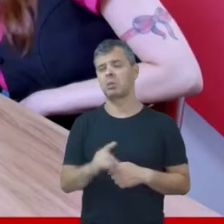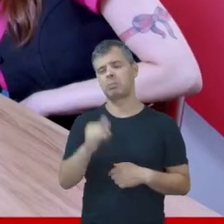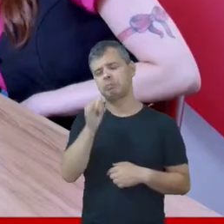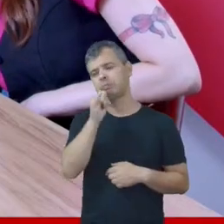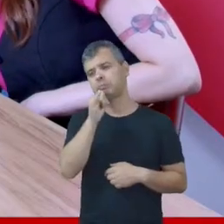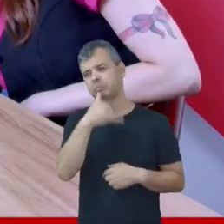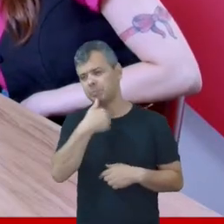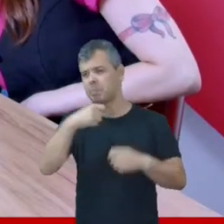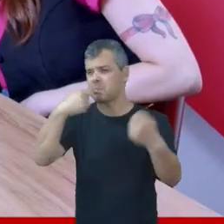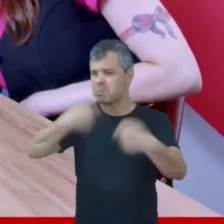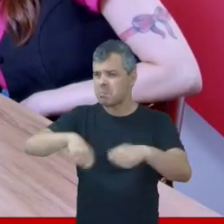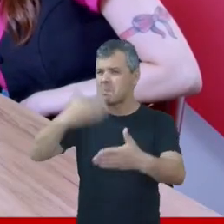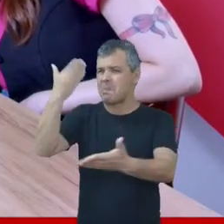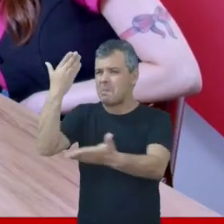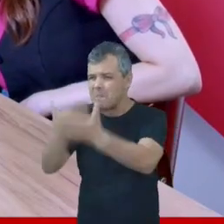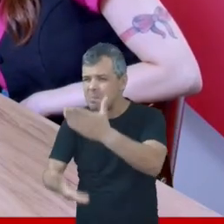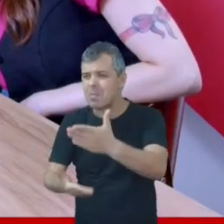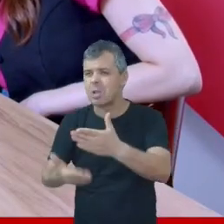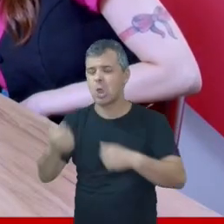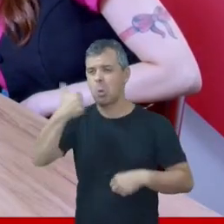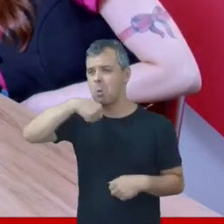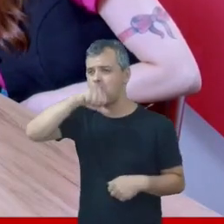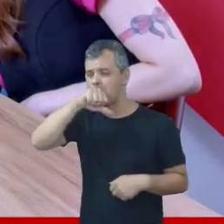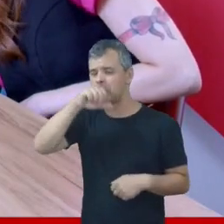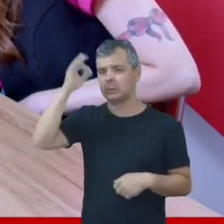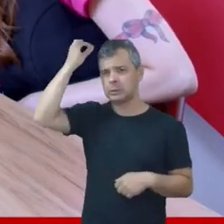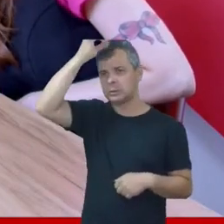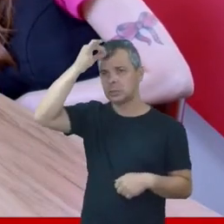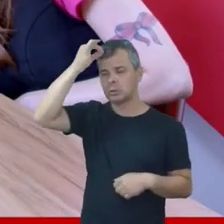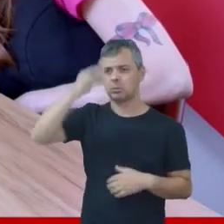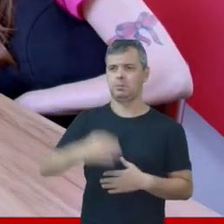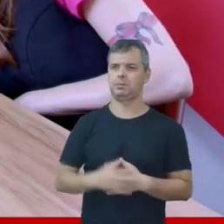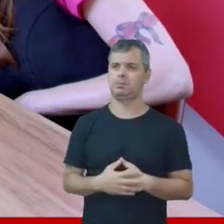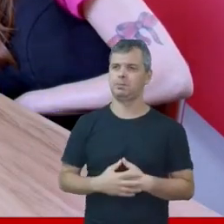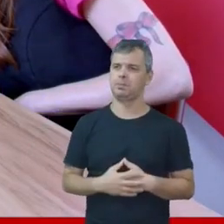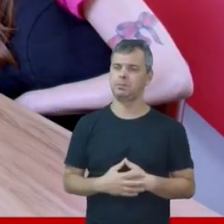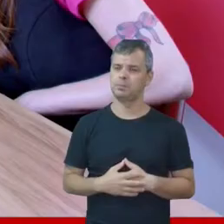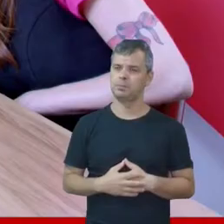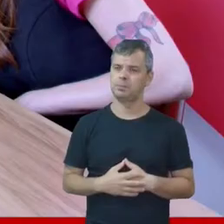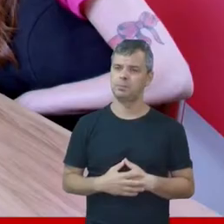que foi preciso perder uma mãe de santo para isso, né? E